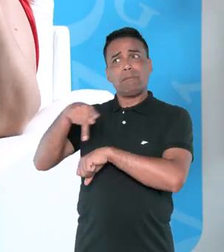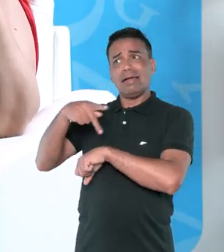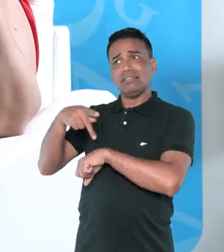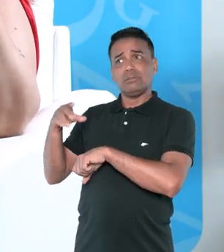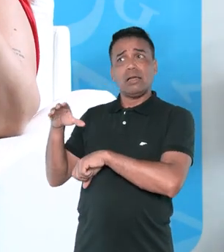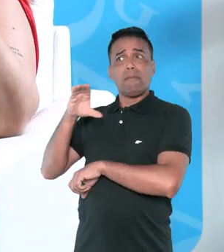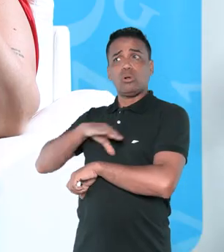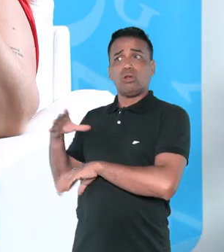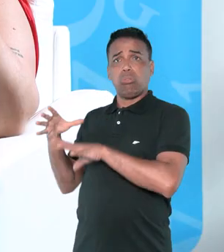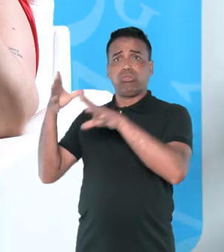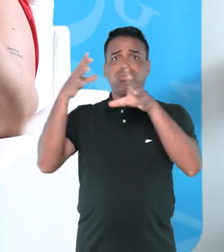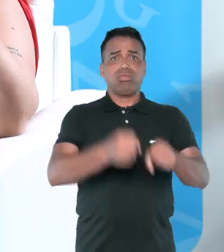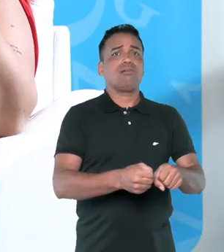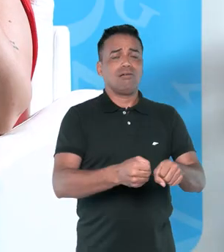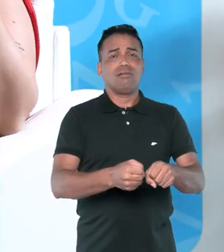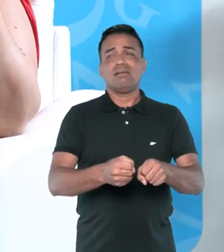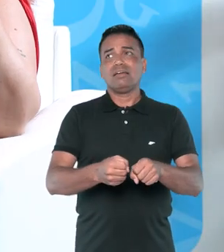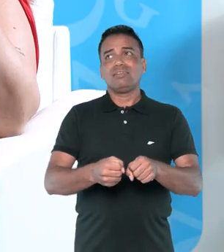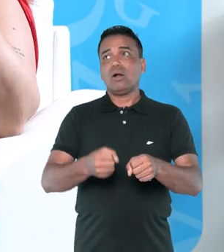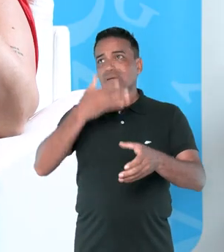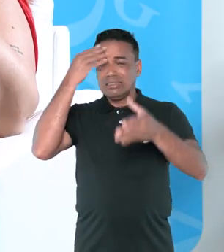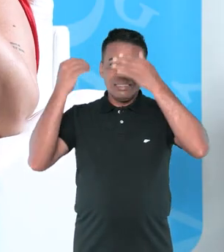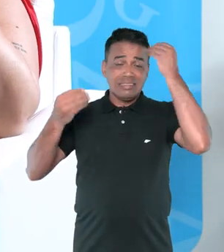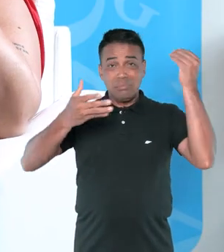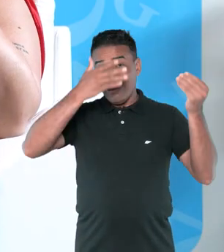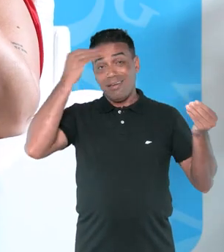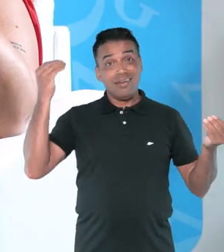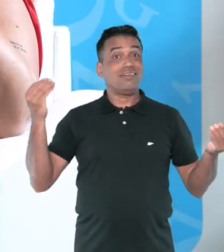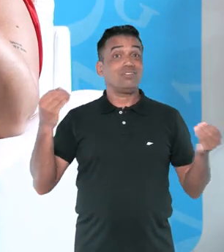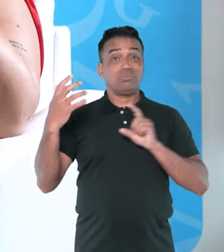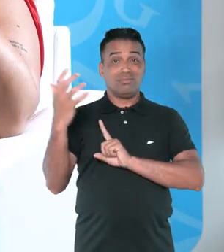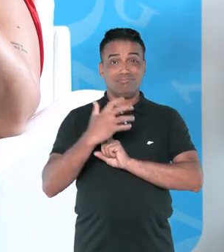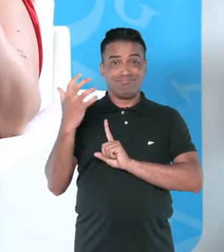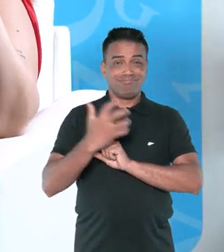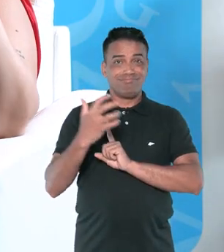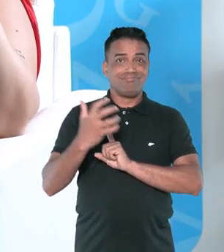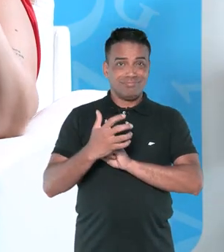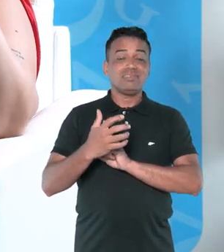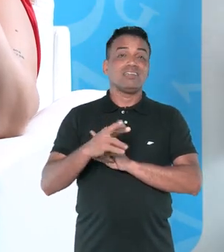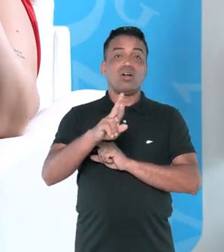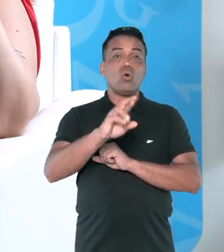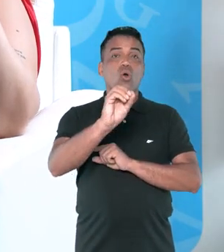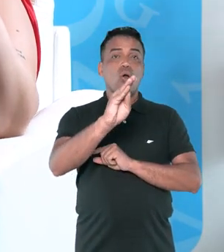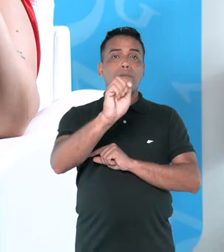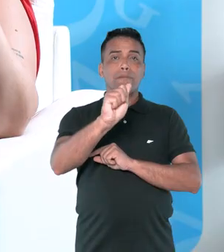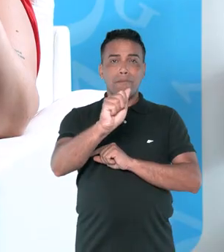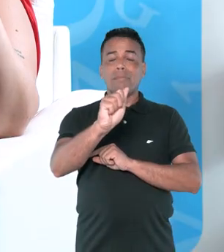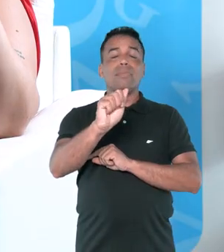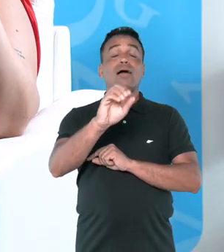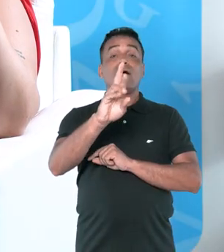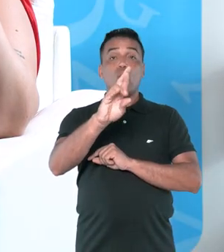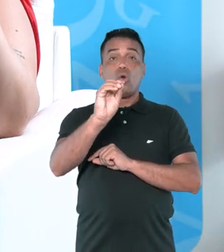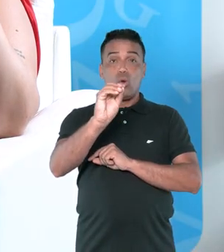Essa coisa do esquecimento me influenciou muito também um sociólogo, Roberto Gambini, que estudou Jung,